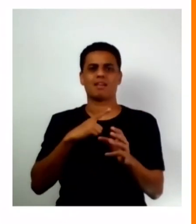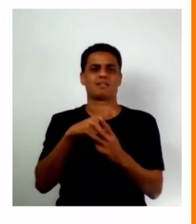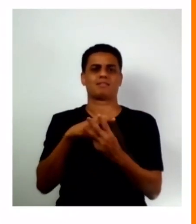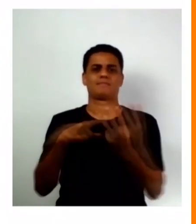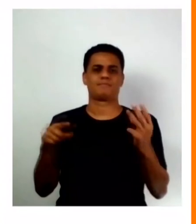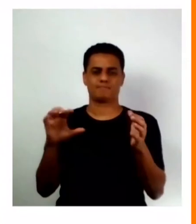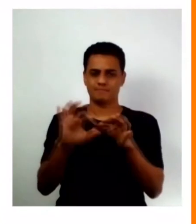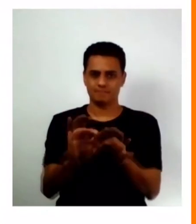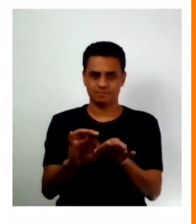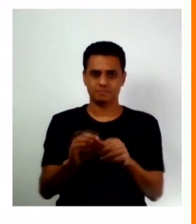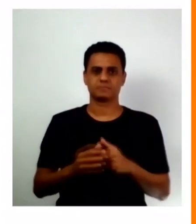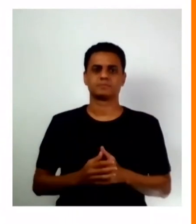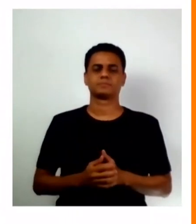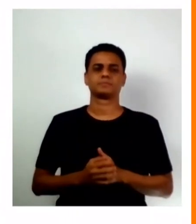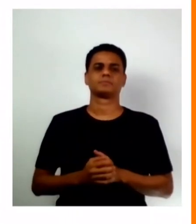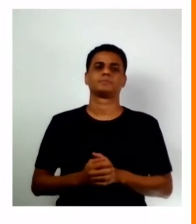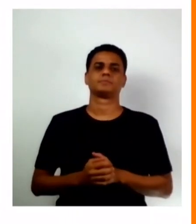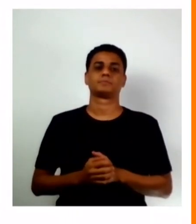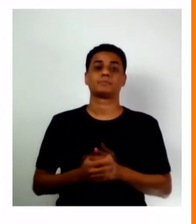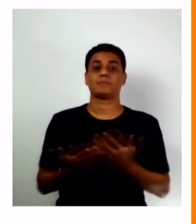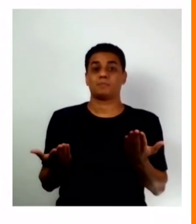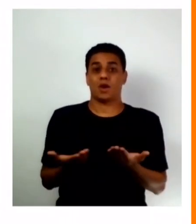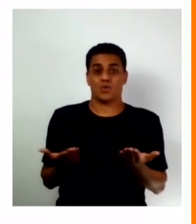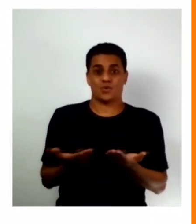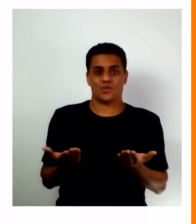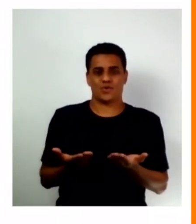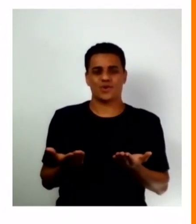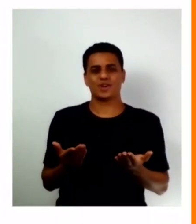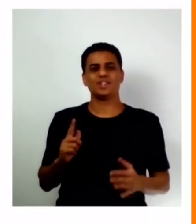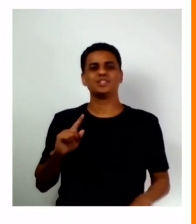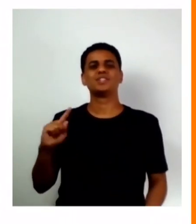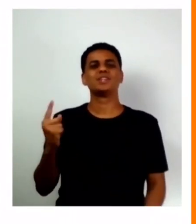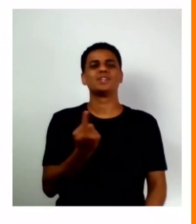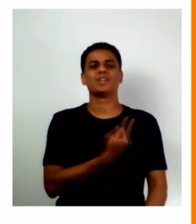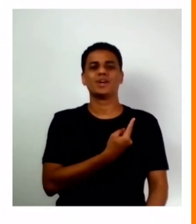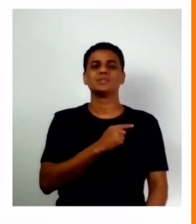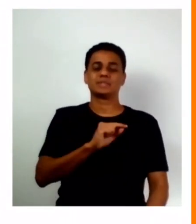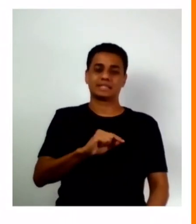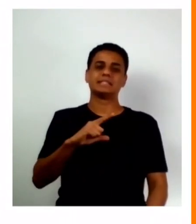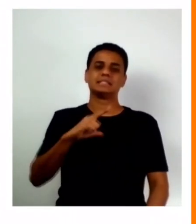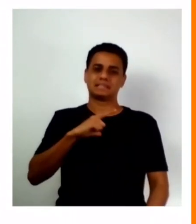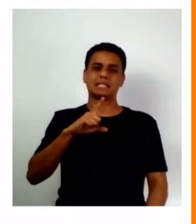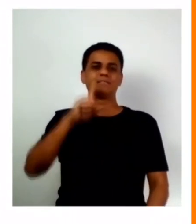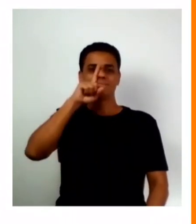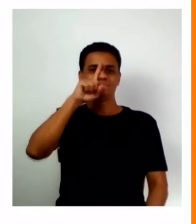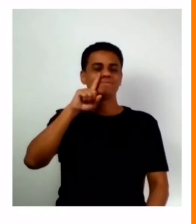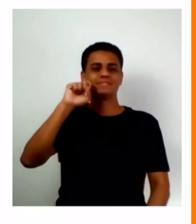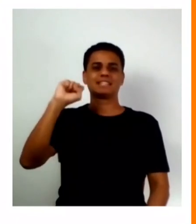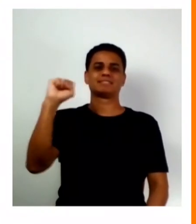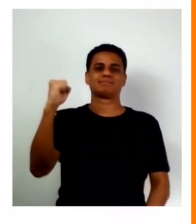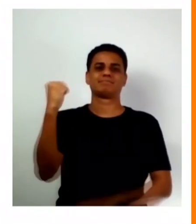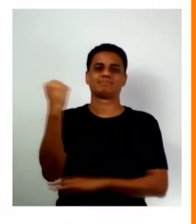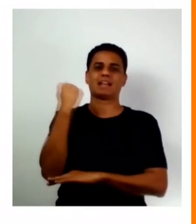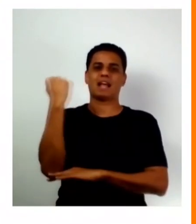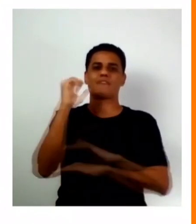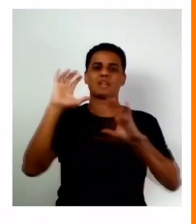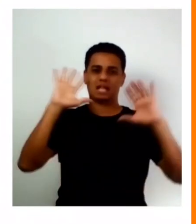lado, hoje em dia nos encontramos com uma crise climática muito importante, onde